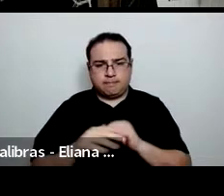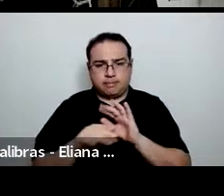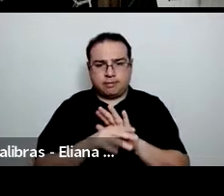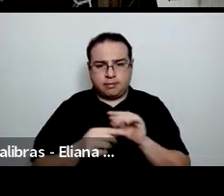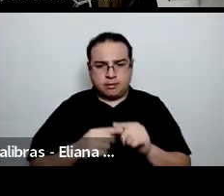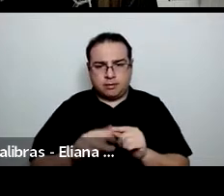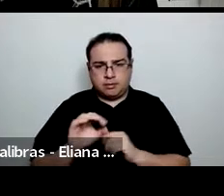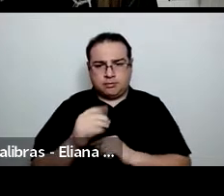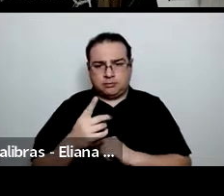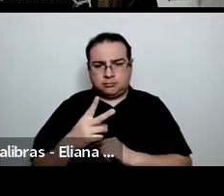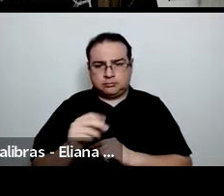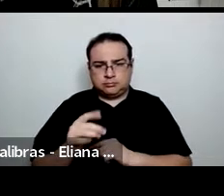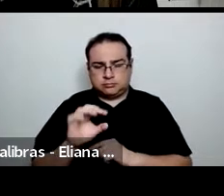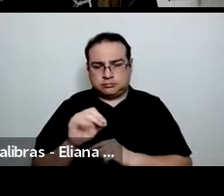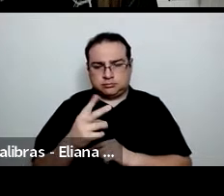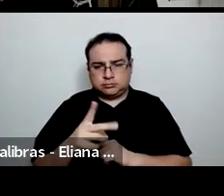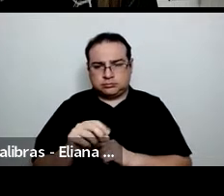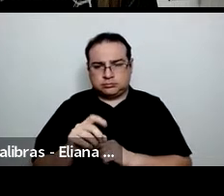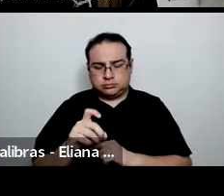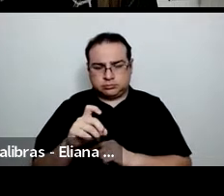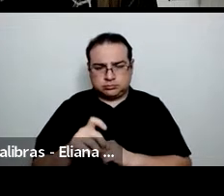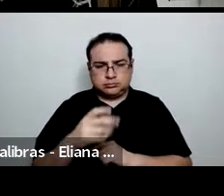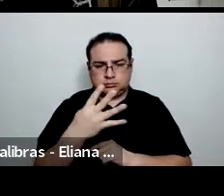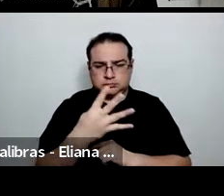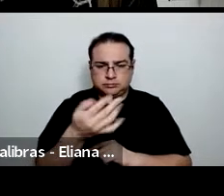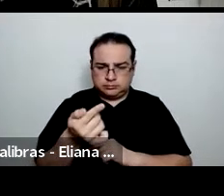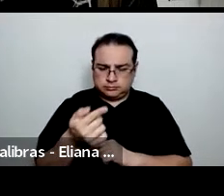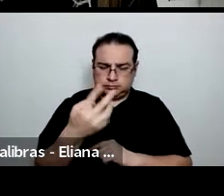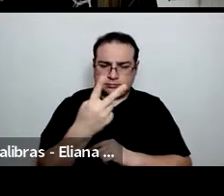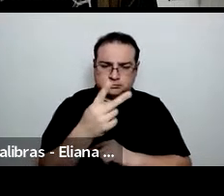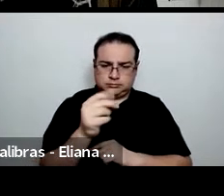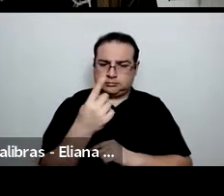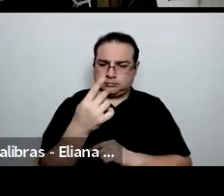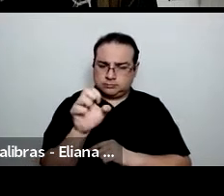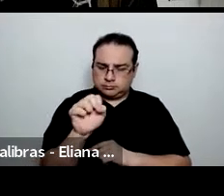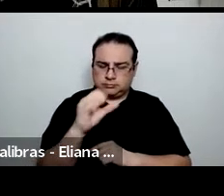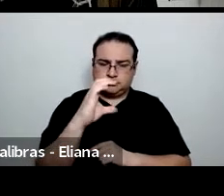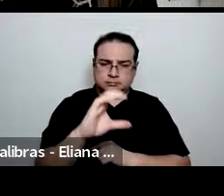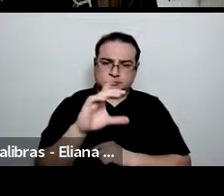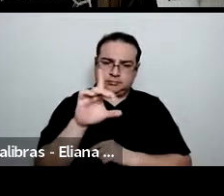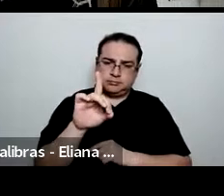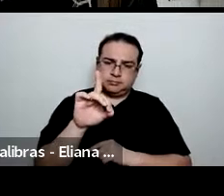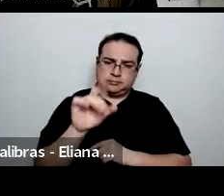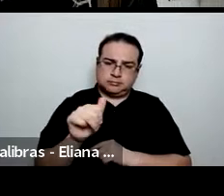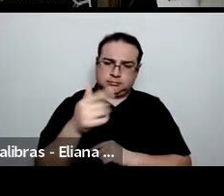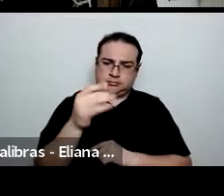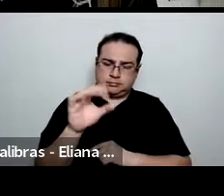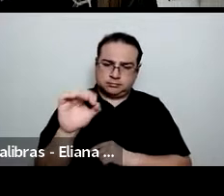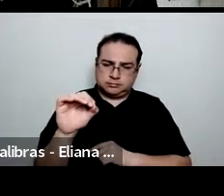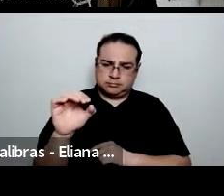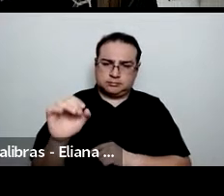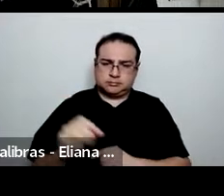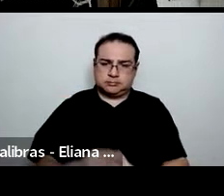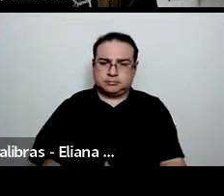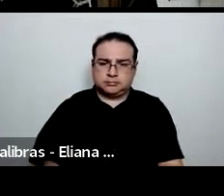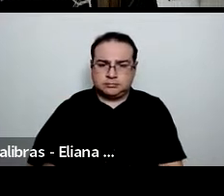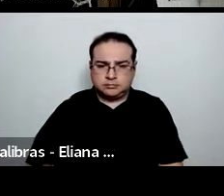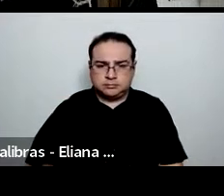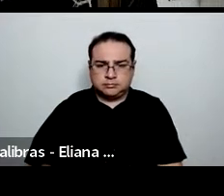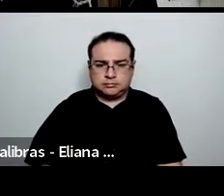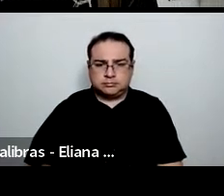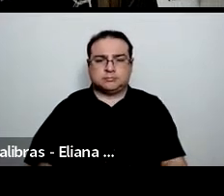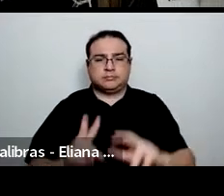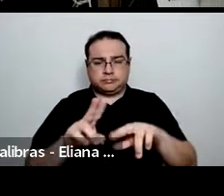processo zero 31.506 47/2010 ônibus em 10000 o